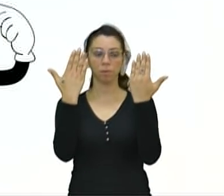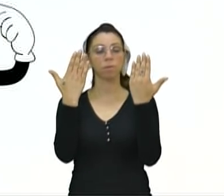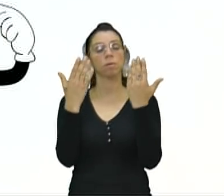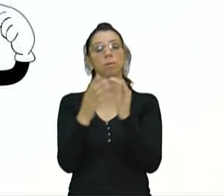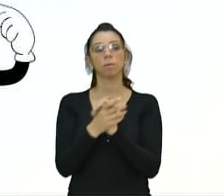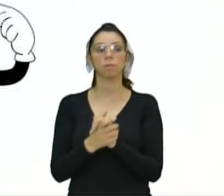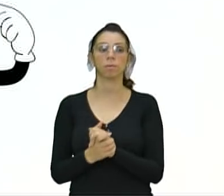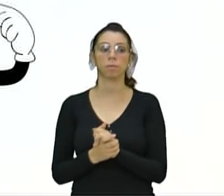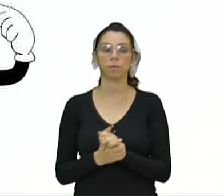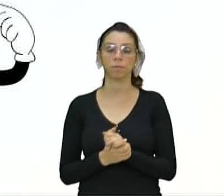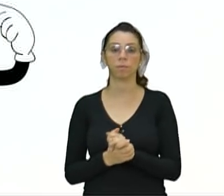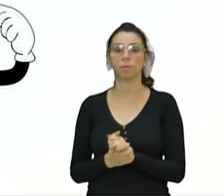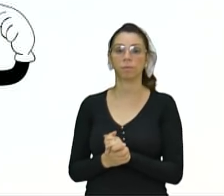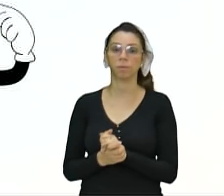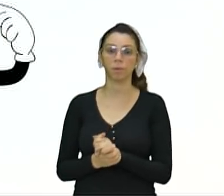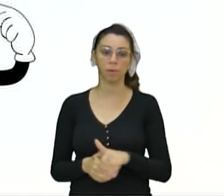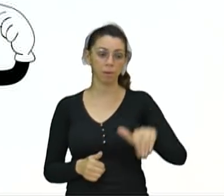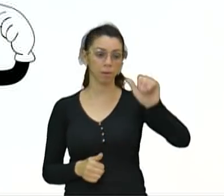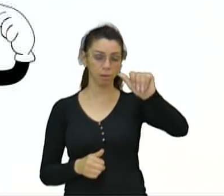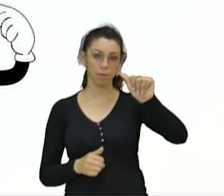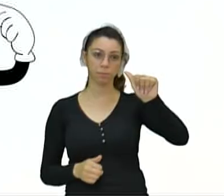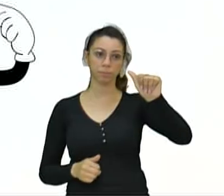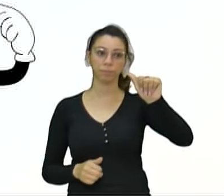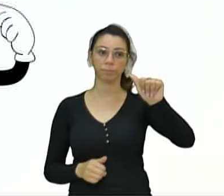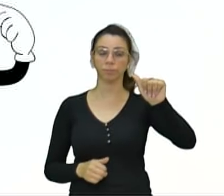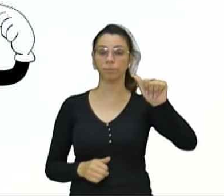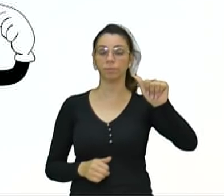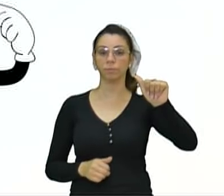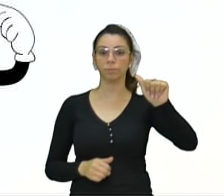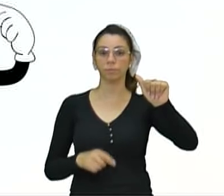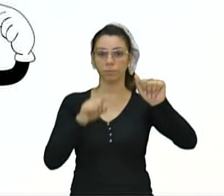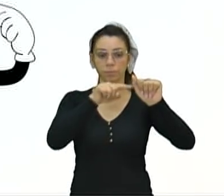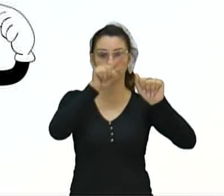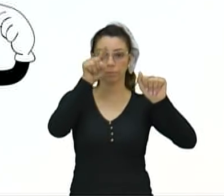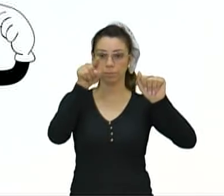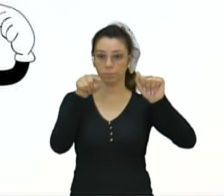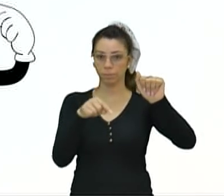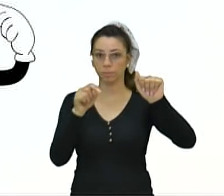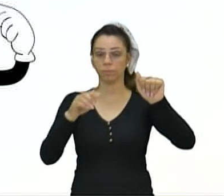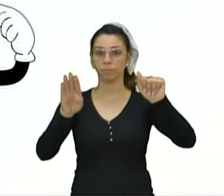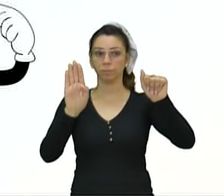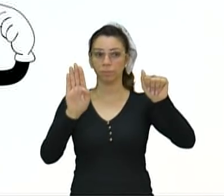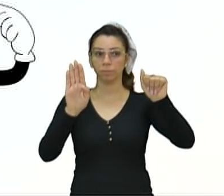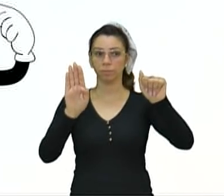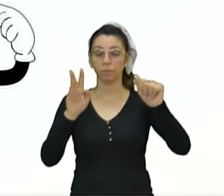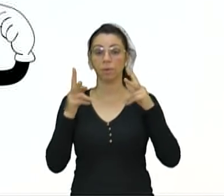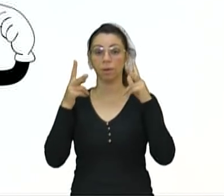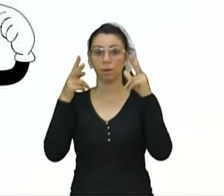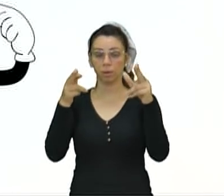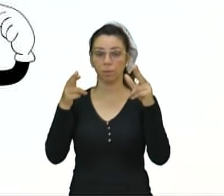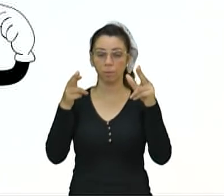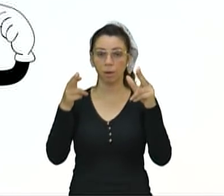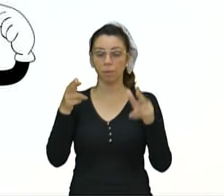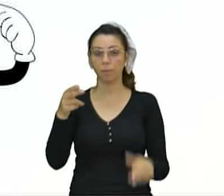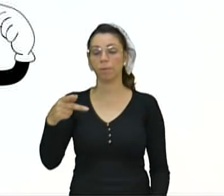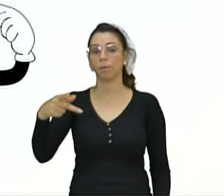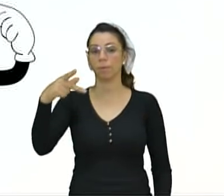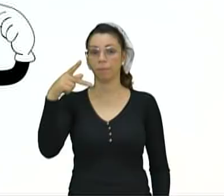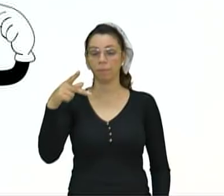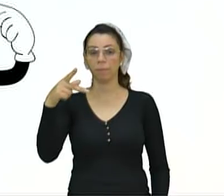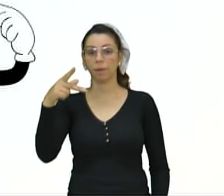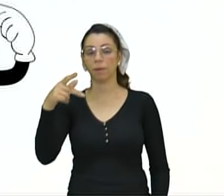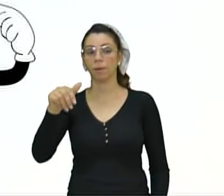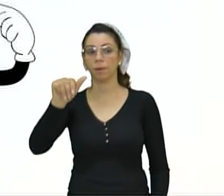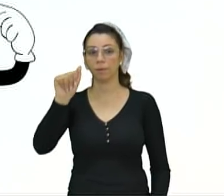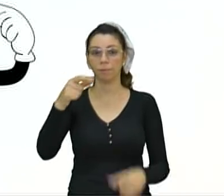De ocorrer ali o evento A, interseção com B, é igual à probabilidade de ocorrer o evento A